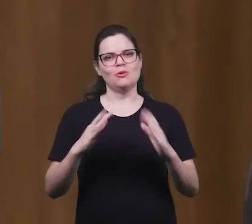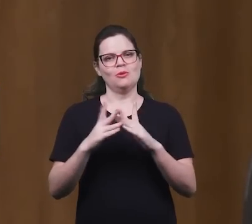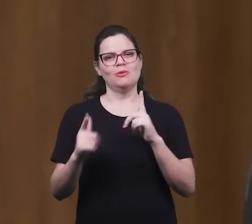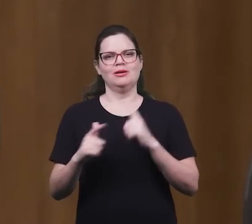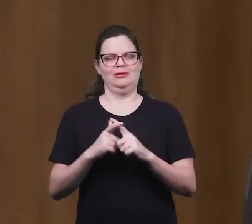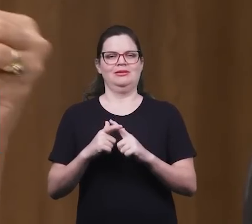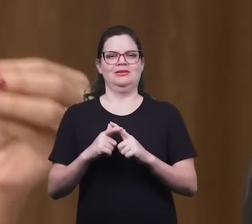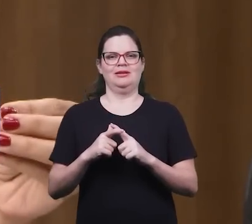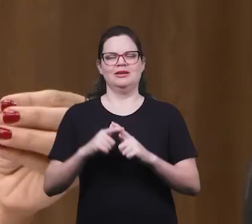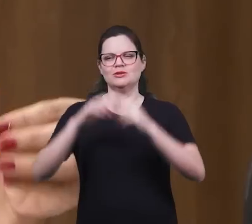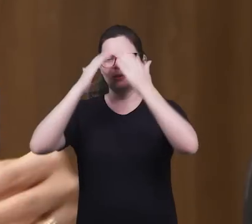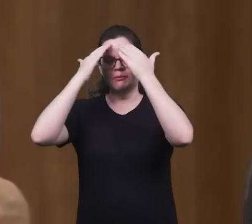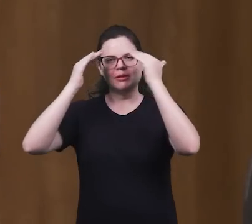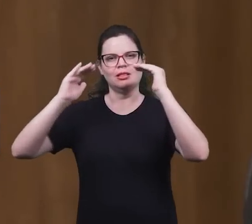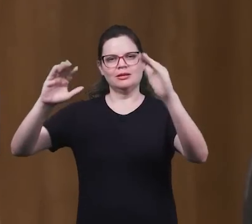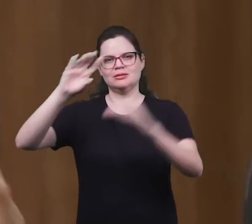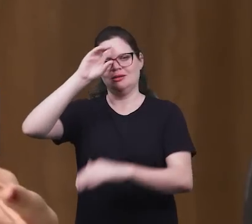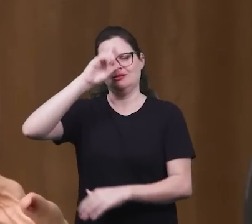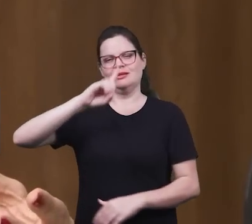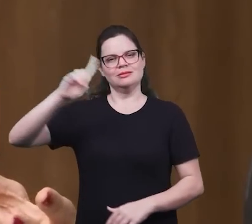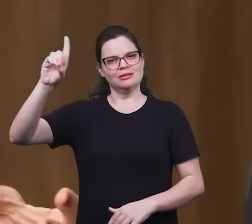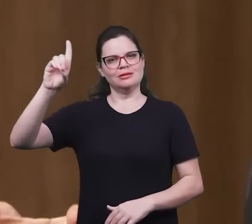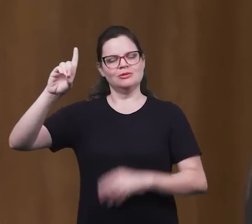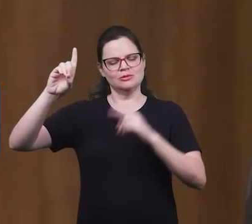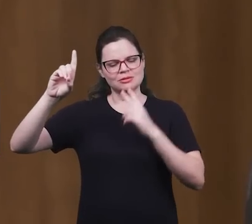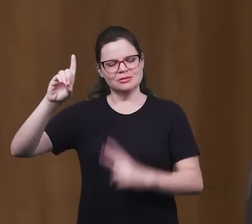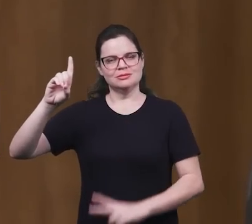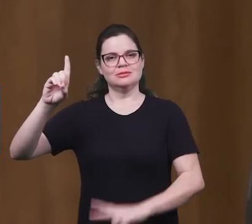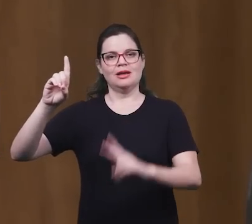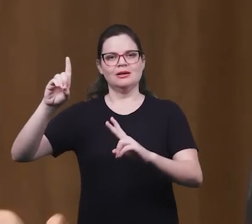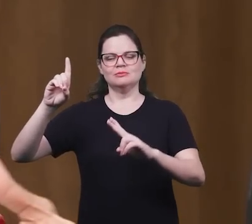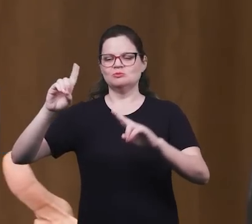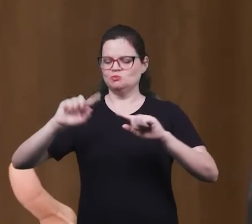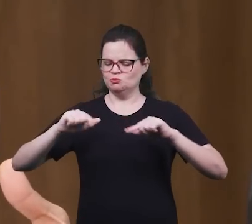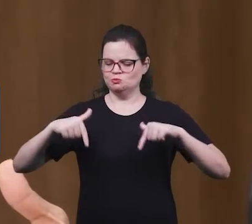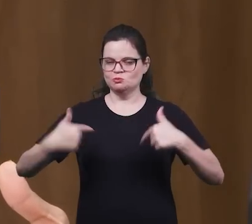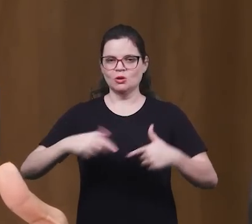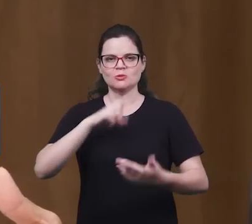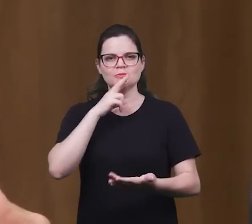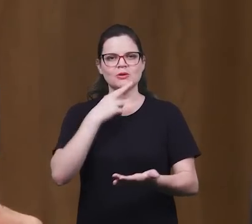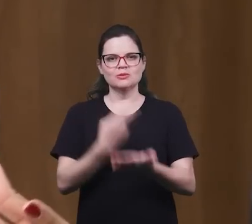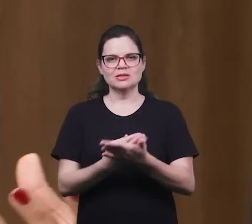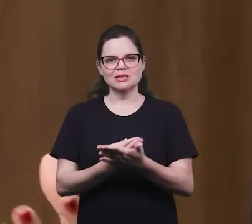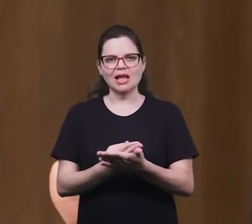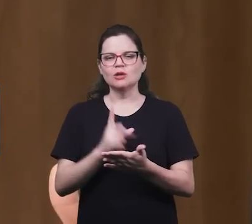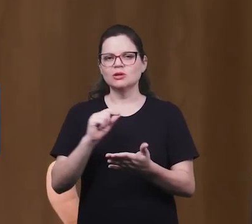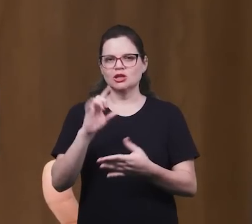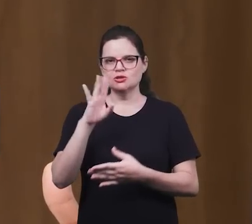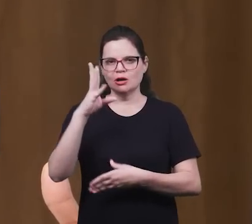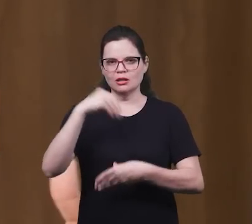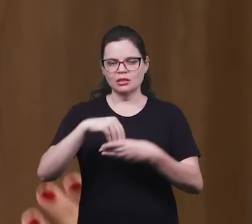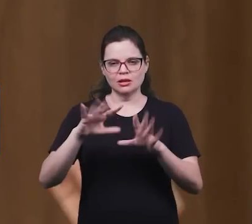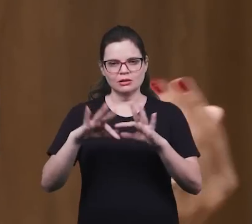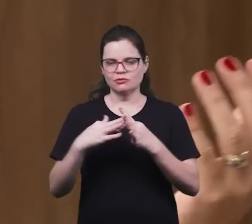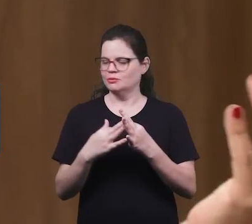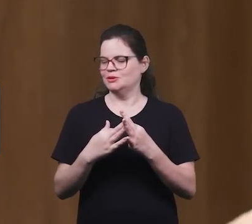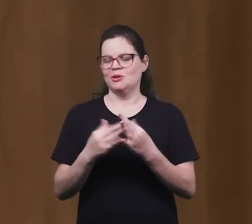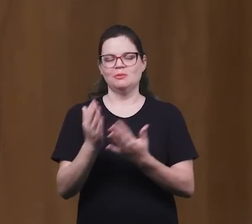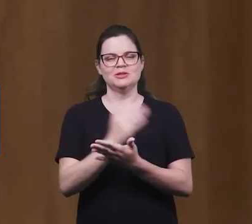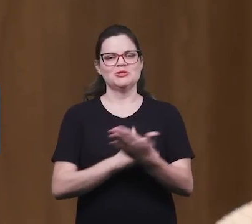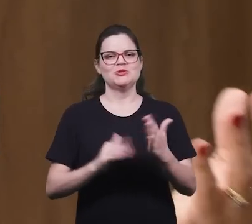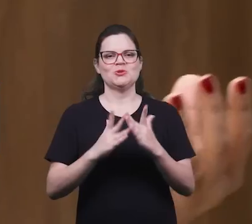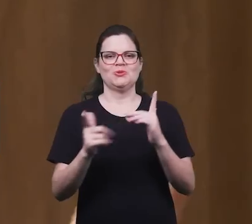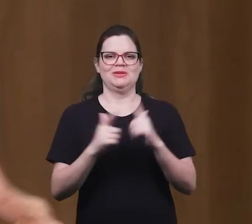essa obra, obediência, né, o efeito disso na vida não só da sua família, mas de toda a nossa igreja. A gente sempre